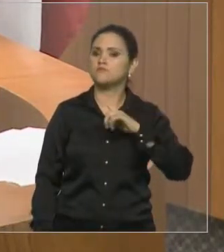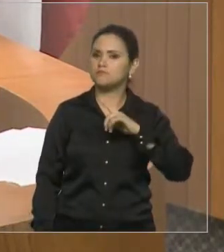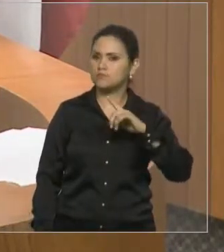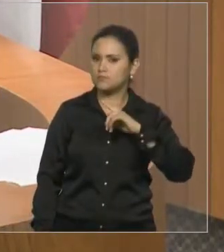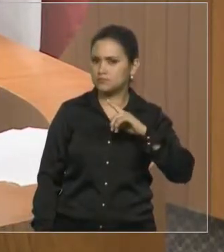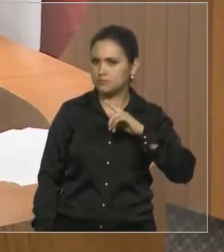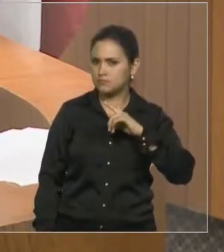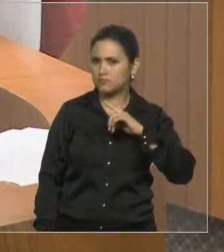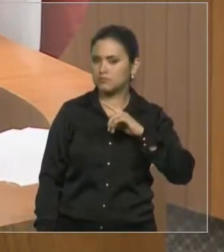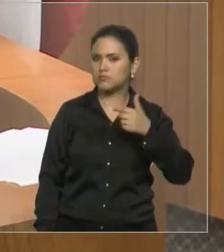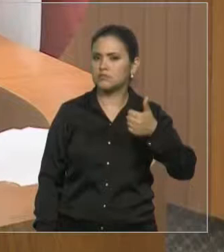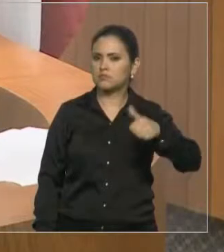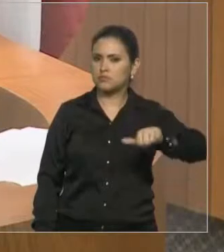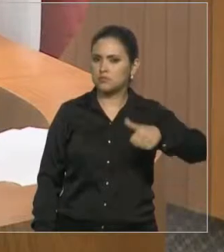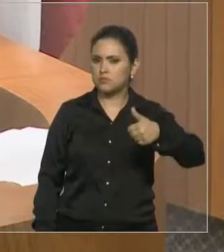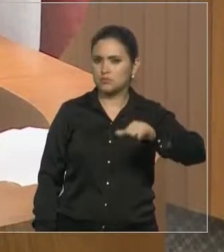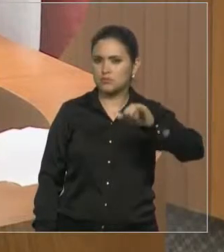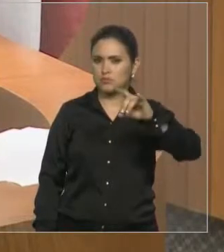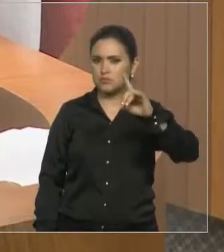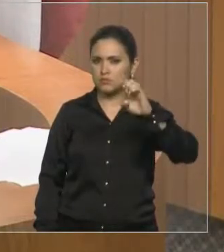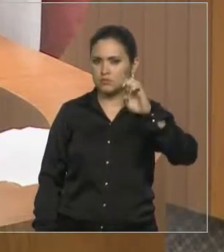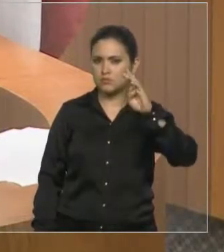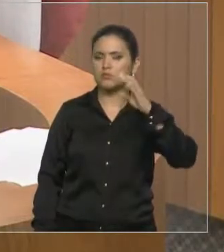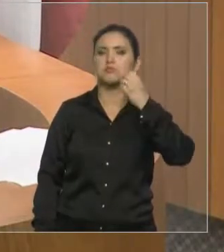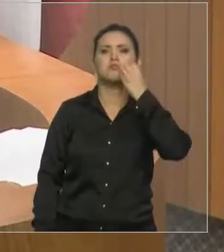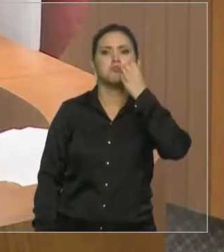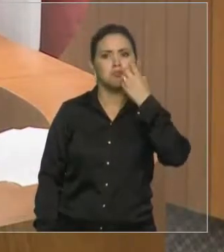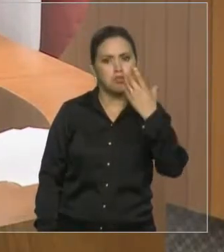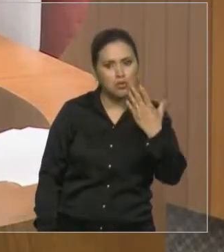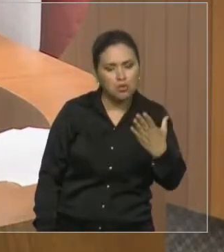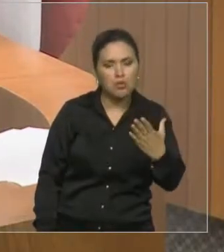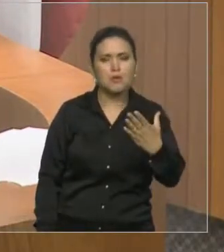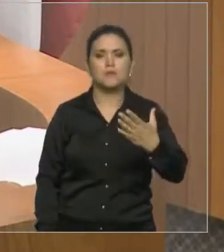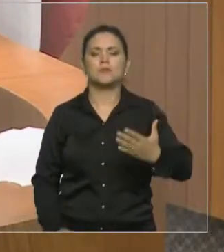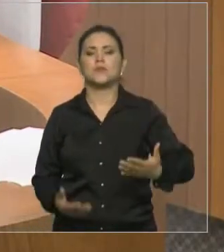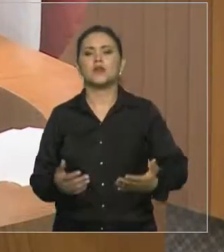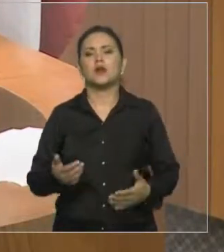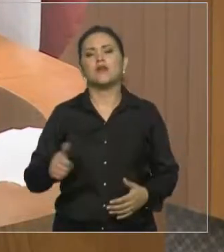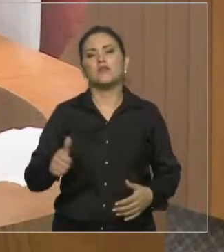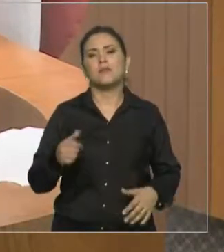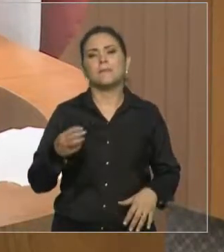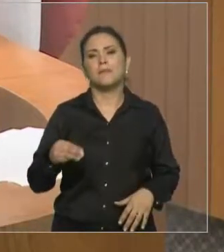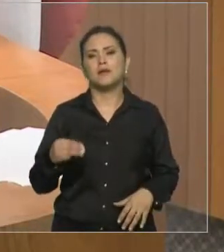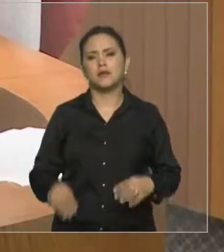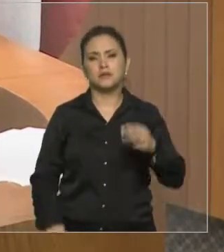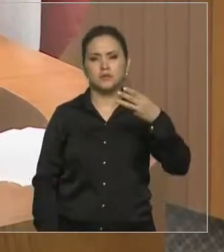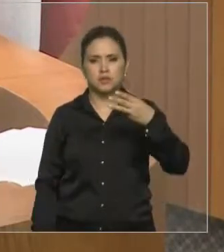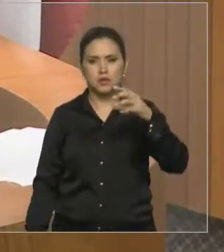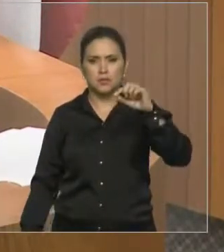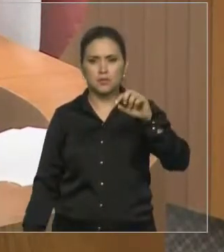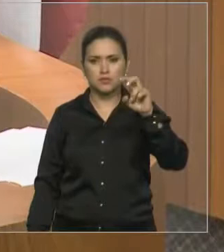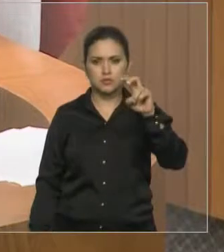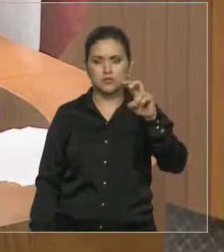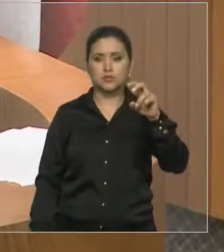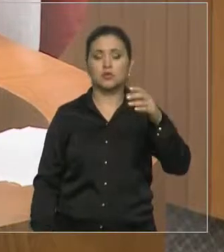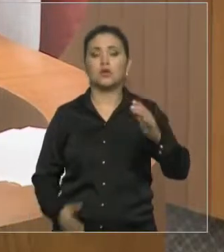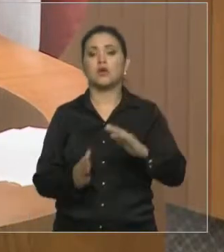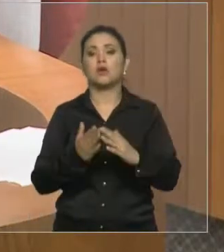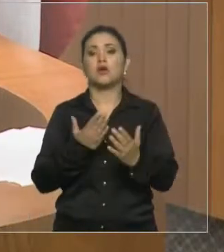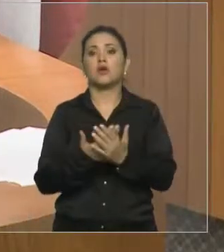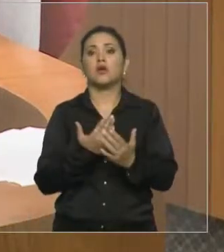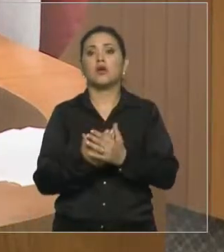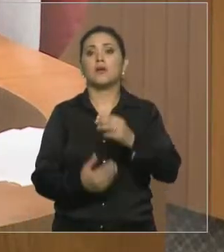última avaliação do ideb do ensino médio a avaliação do manel estava em torno de 3.5 avaliação dos colégios militares foram